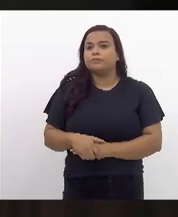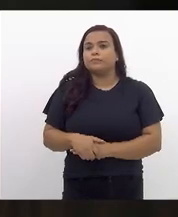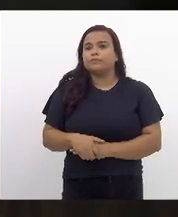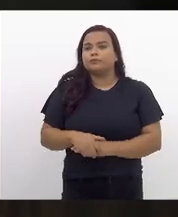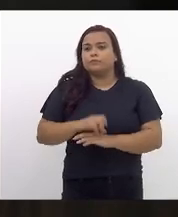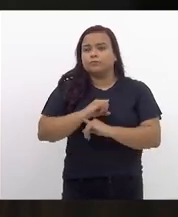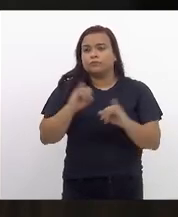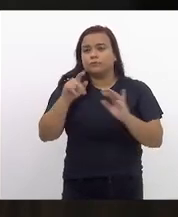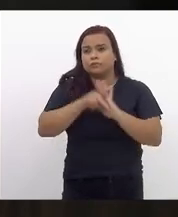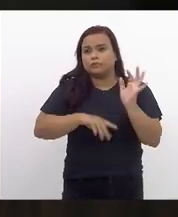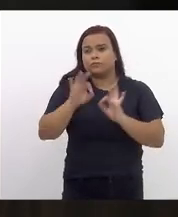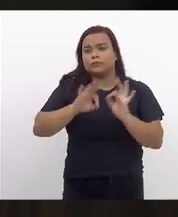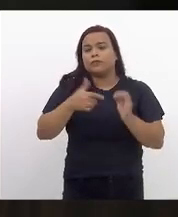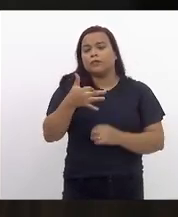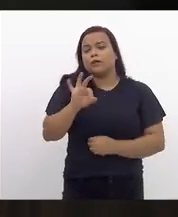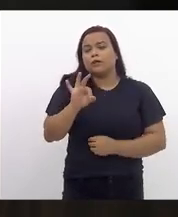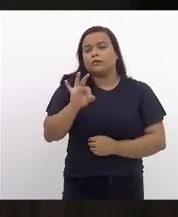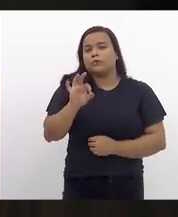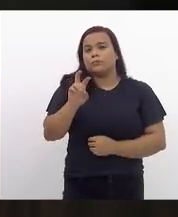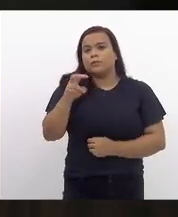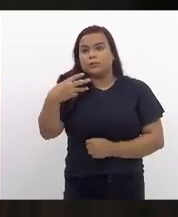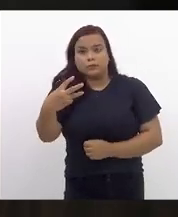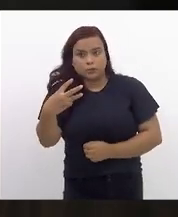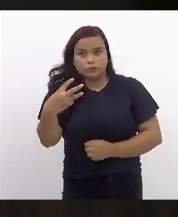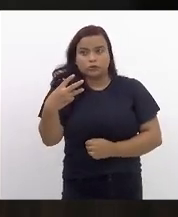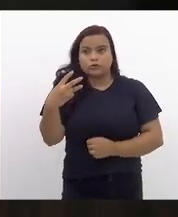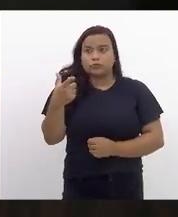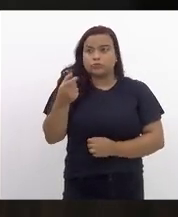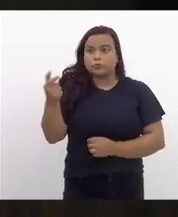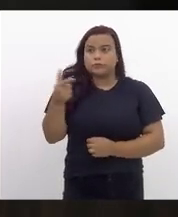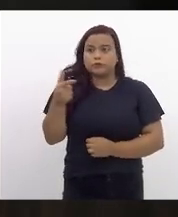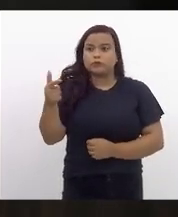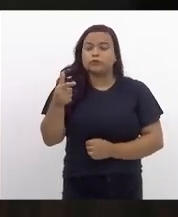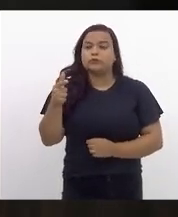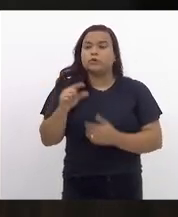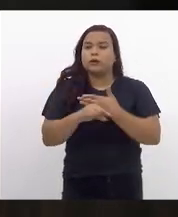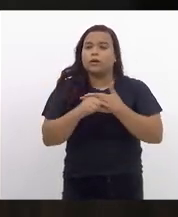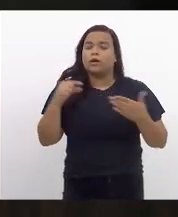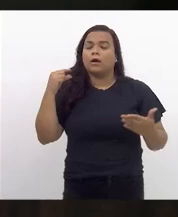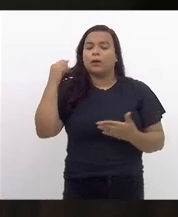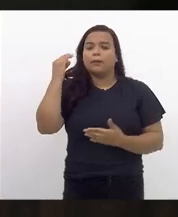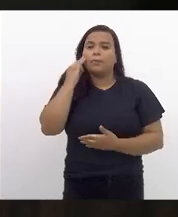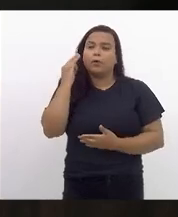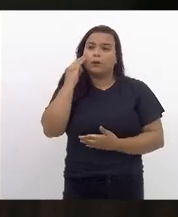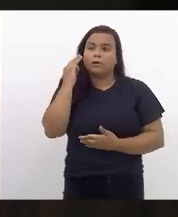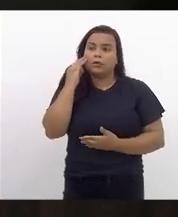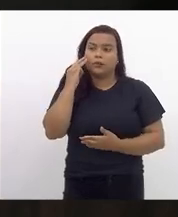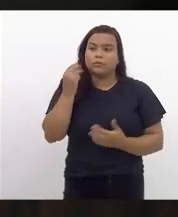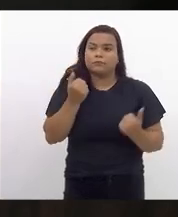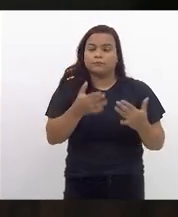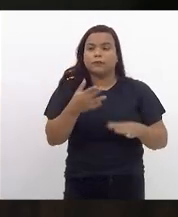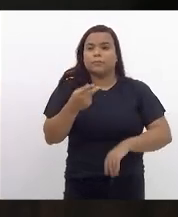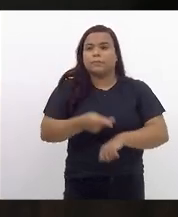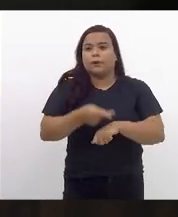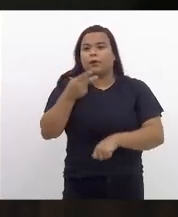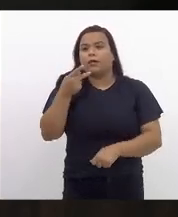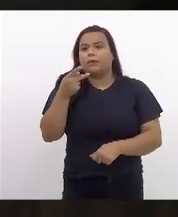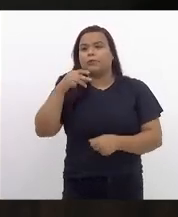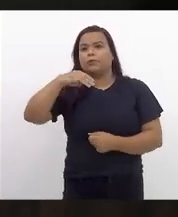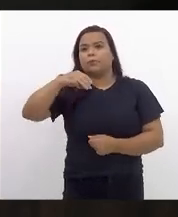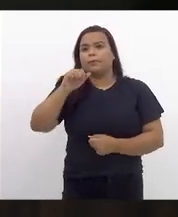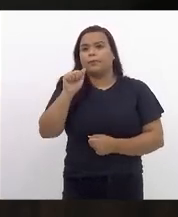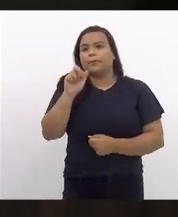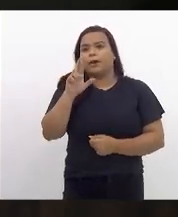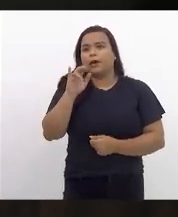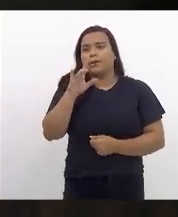Anuncio, projeto de resolução 1053 de 22, de autoria da deputada Mônica Francisco, concede o prêmio Marielle Franco a Ivani